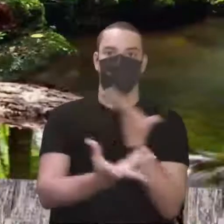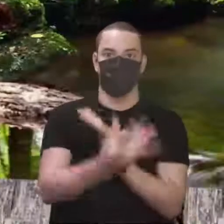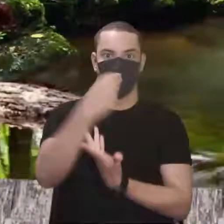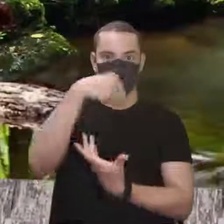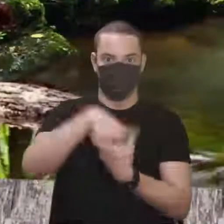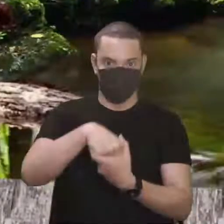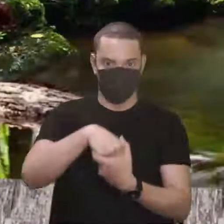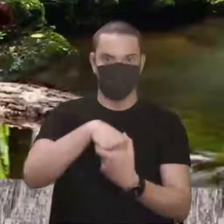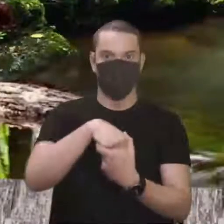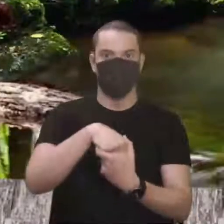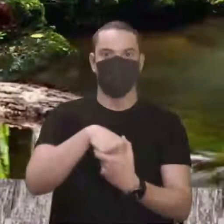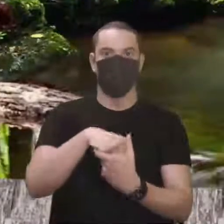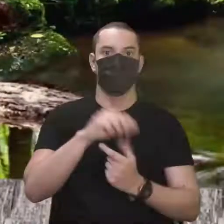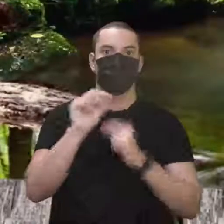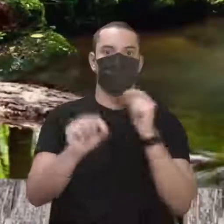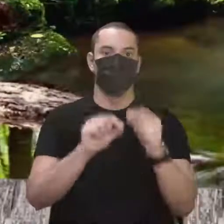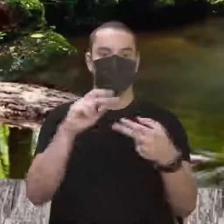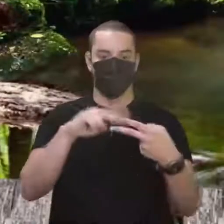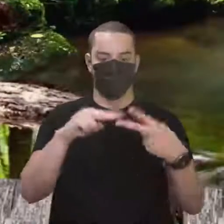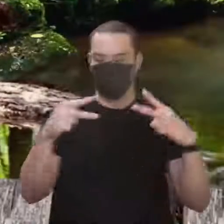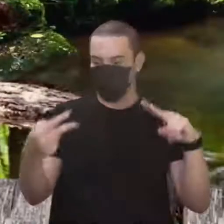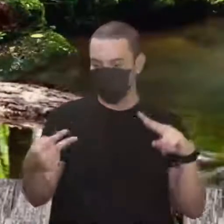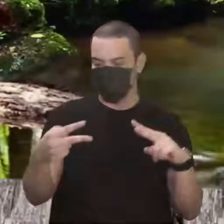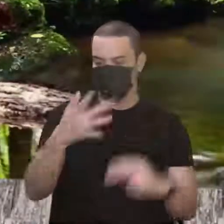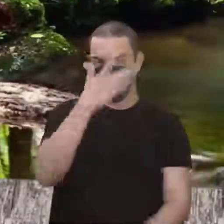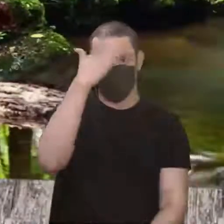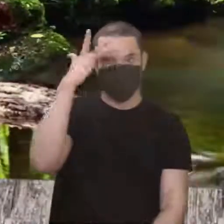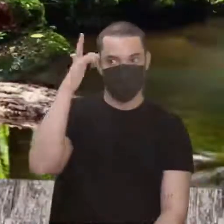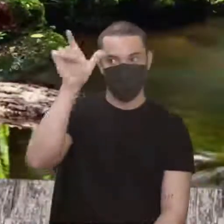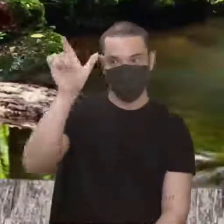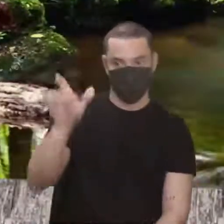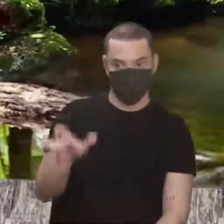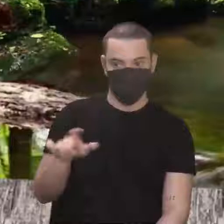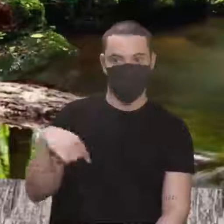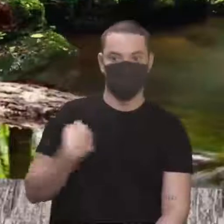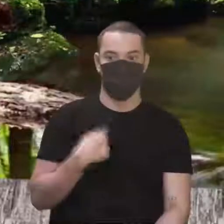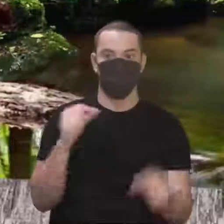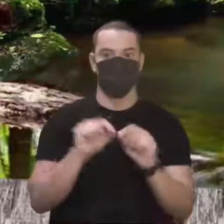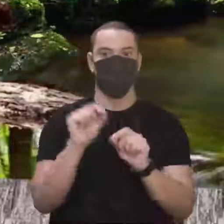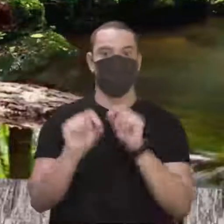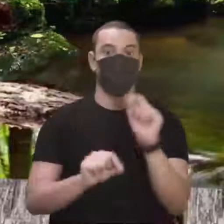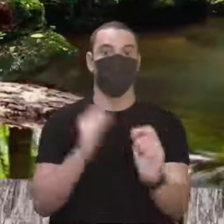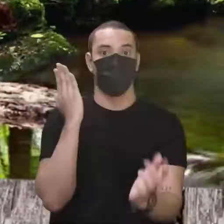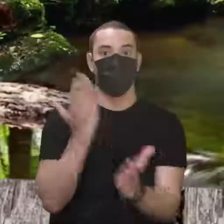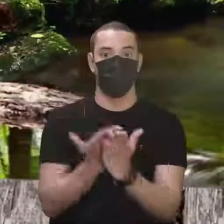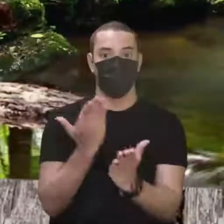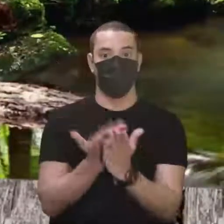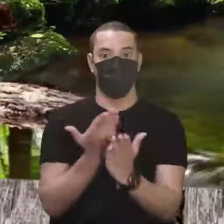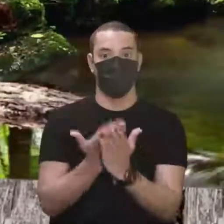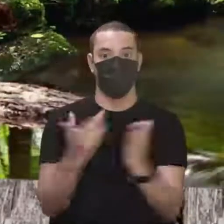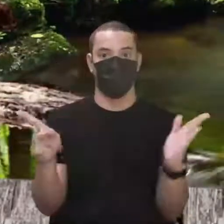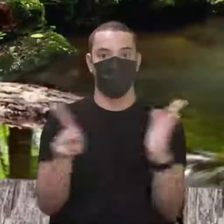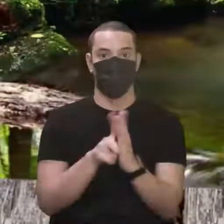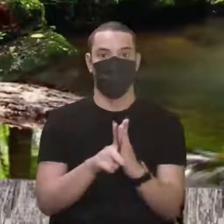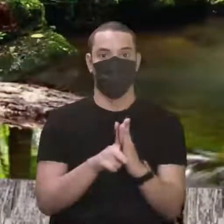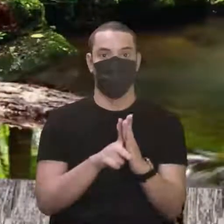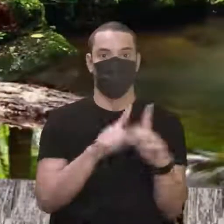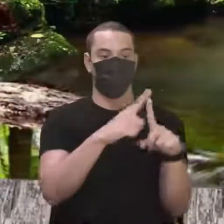dentro de um DNA de um ser vivo, nós fazemos o seu estudo